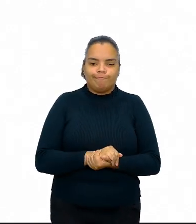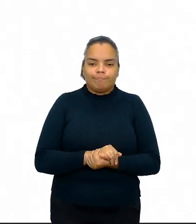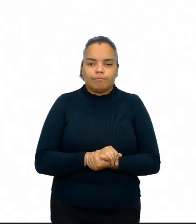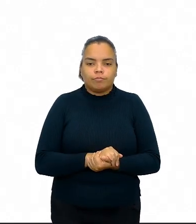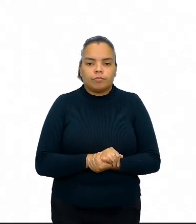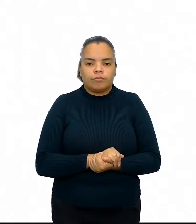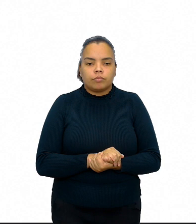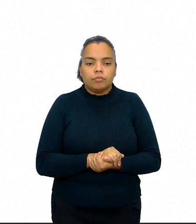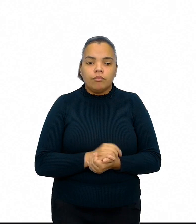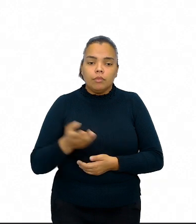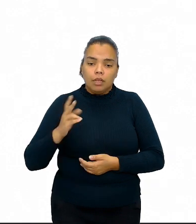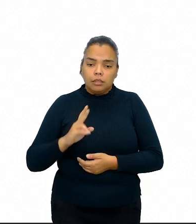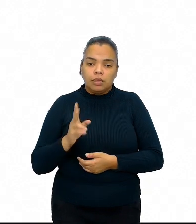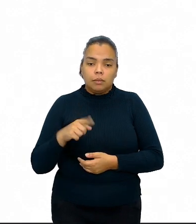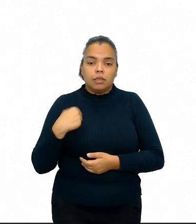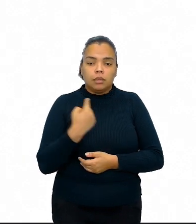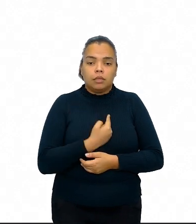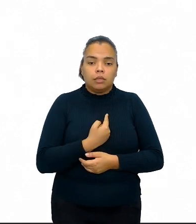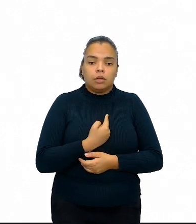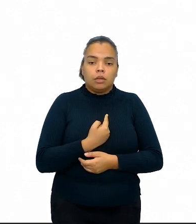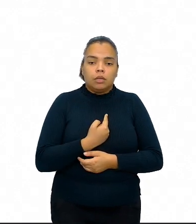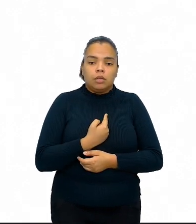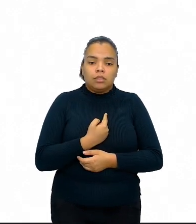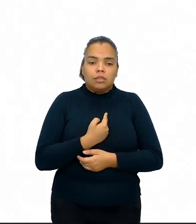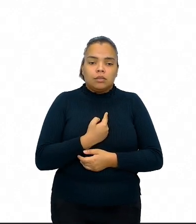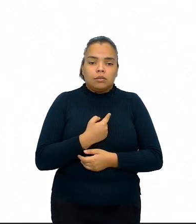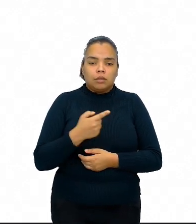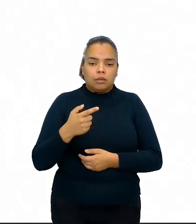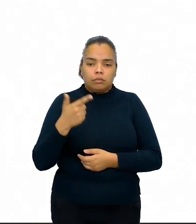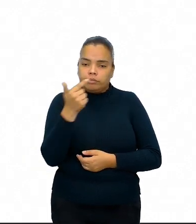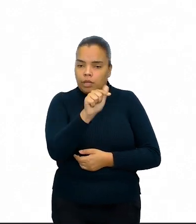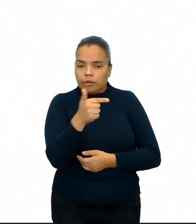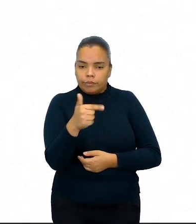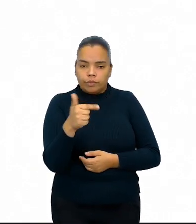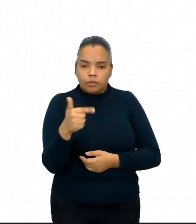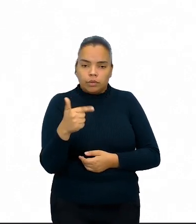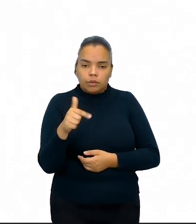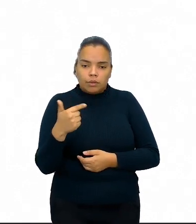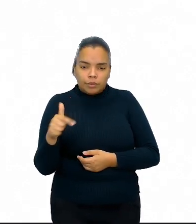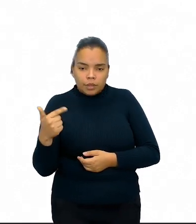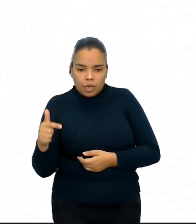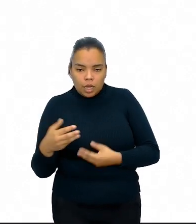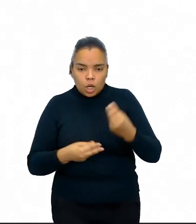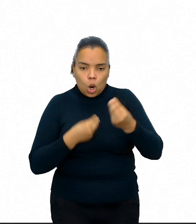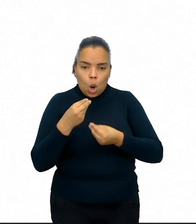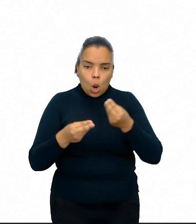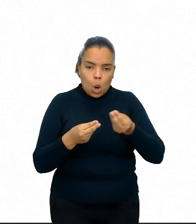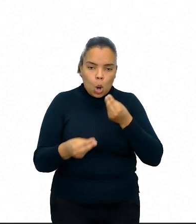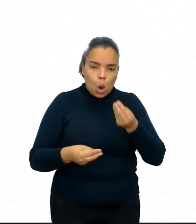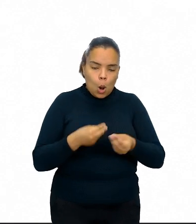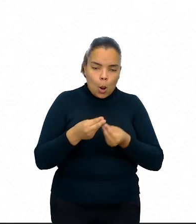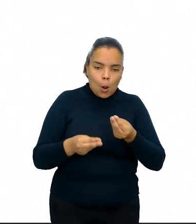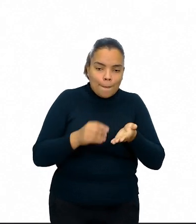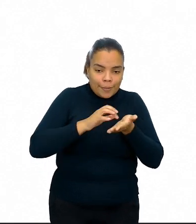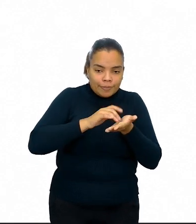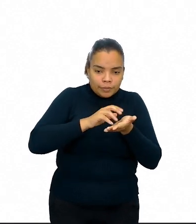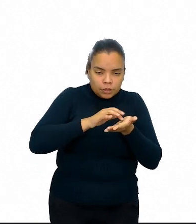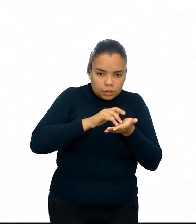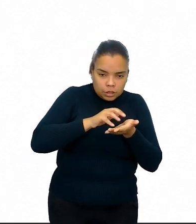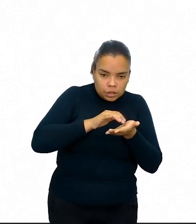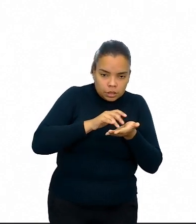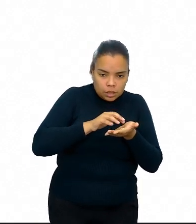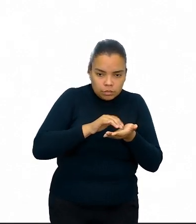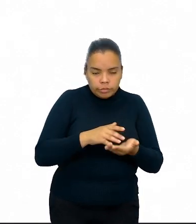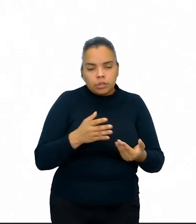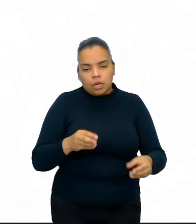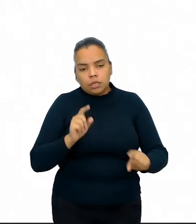nós não temos o nosso chat ao vivo, onde vocês contribuem conosco em tempo real, foi a maneira que nós encontramos